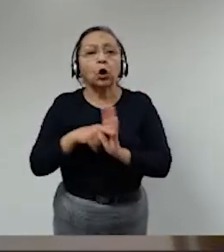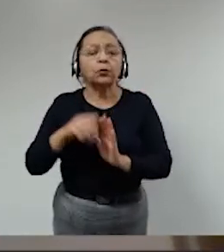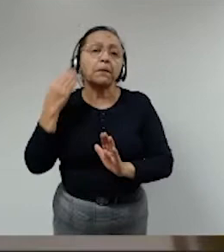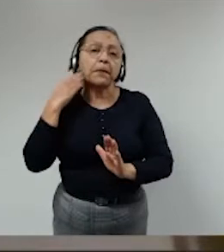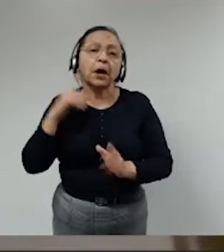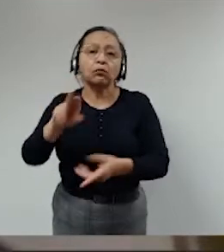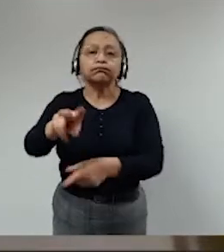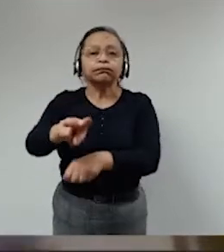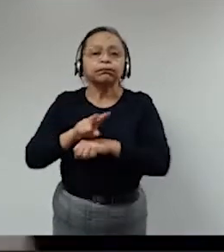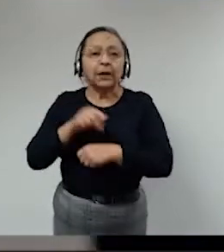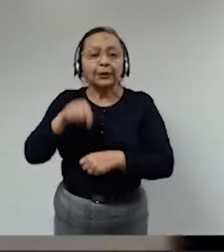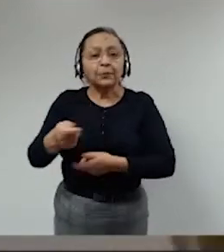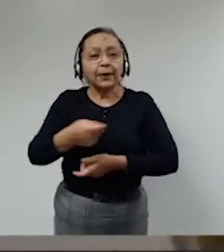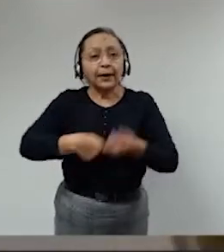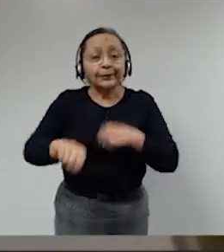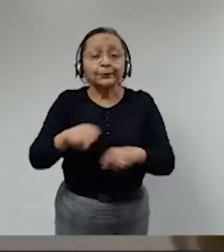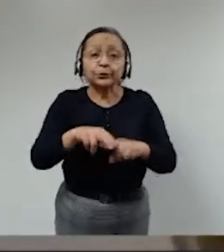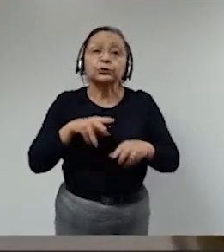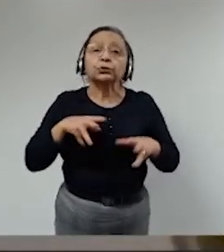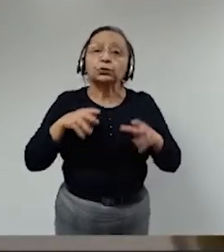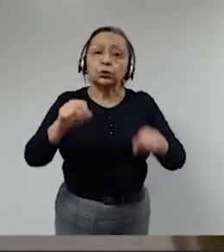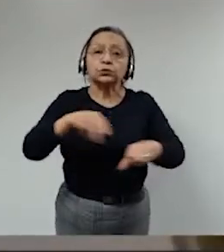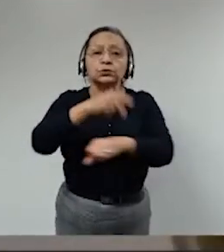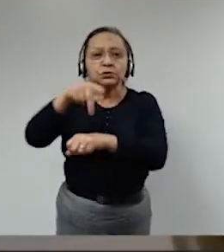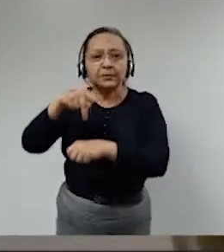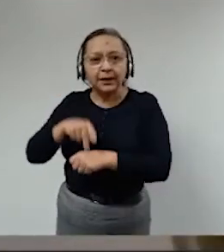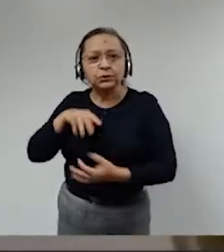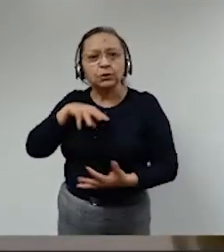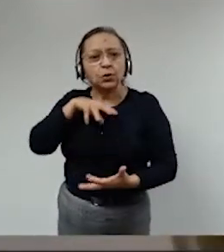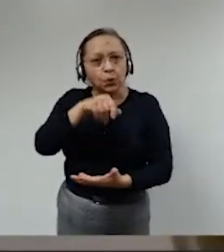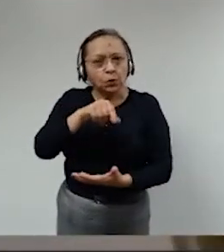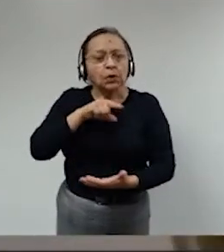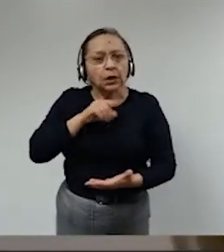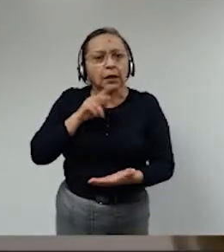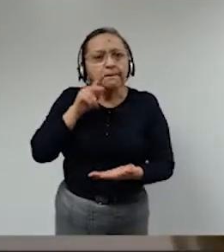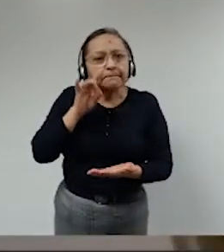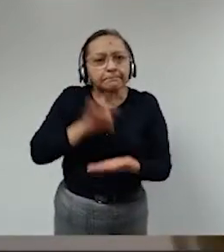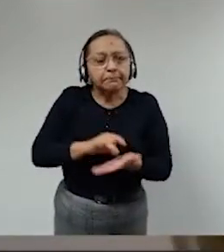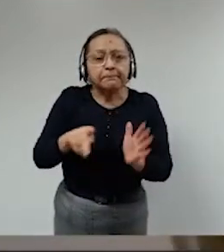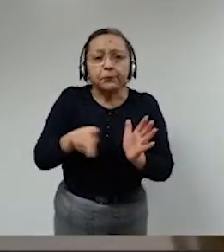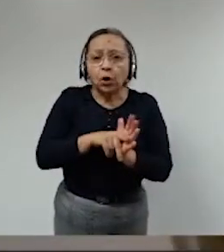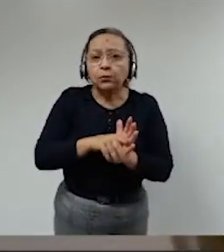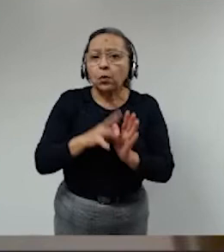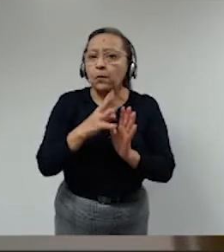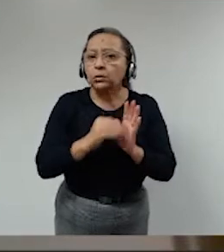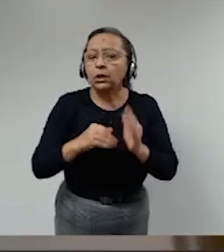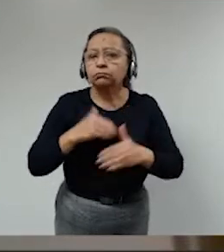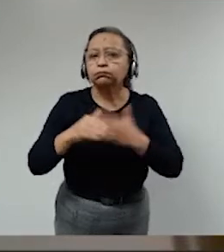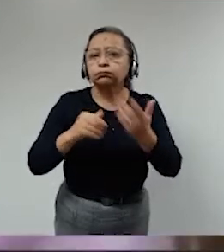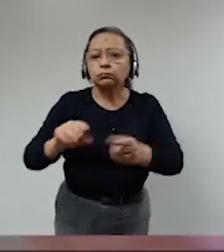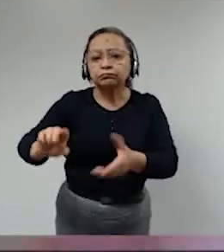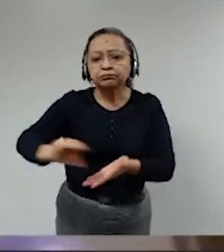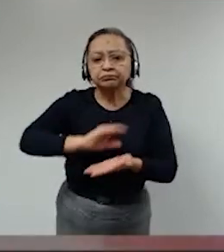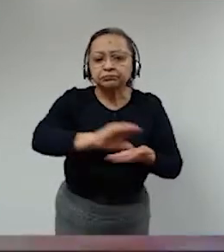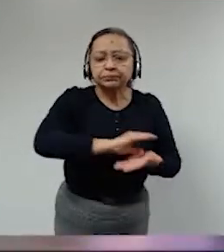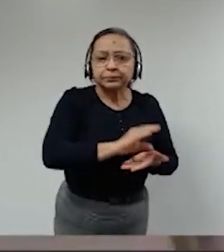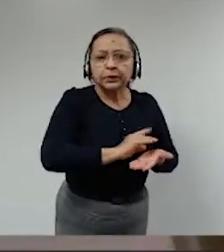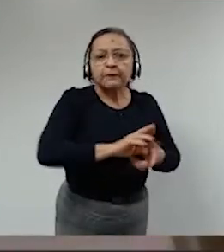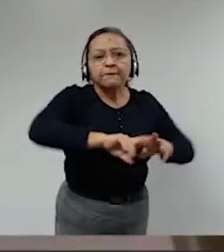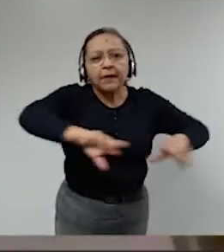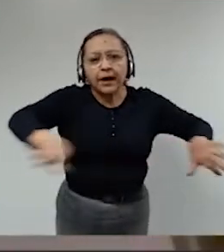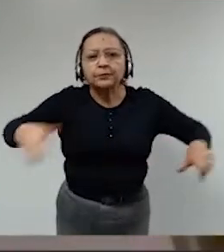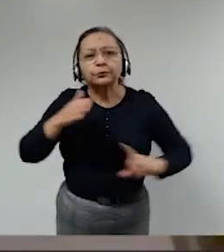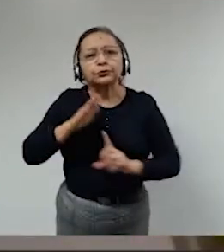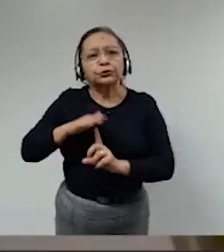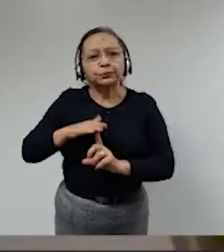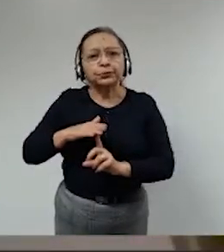no mercado. Então, todos os países do mundo desenvolvem modelos de financiamento com subsídios governamentais de várias